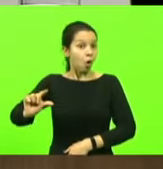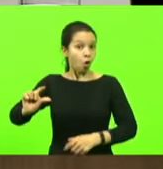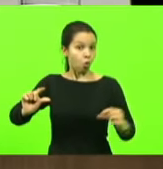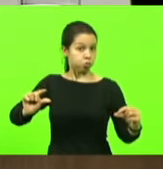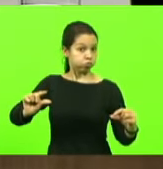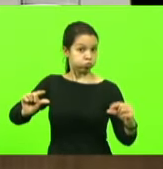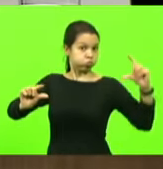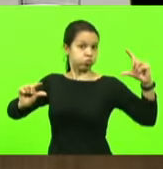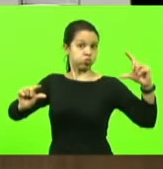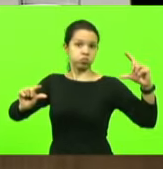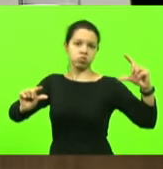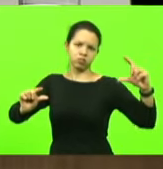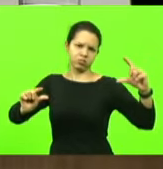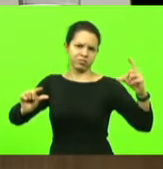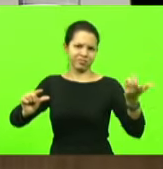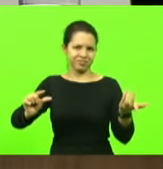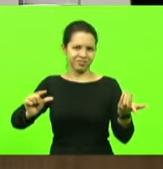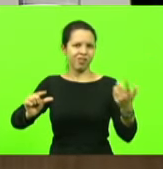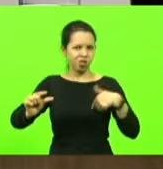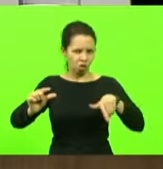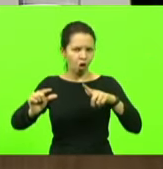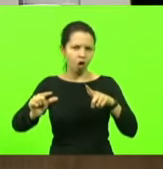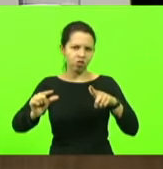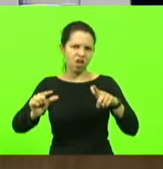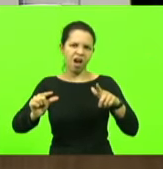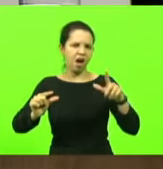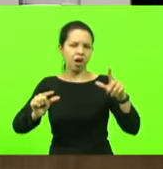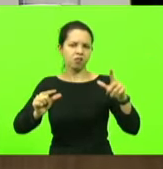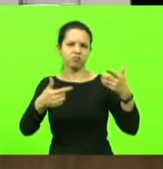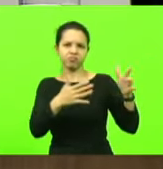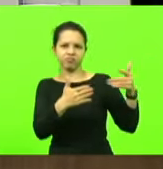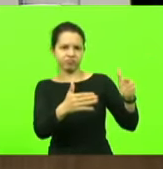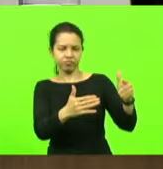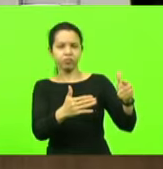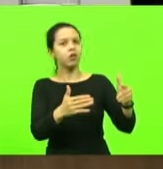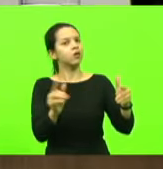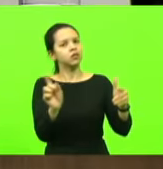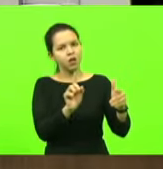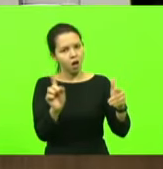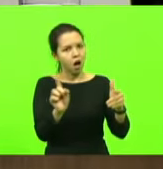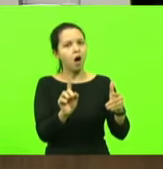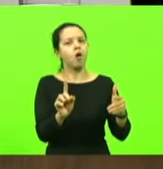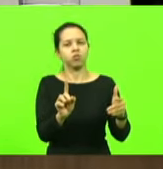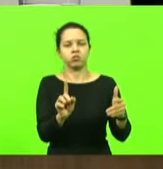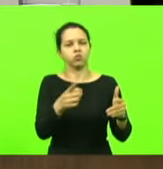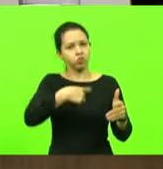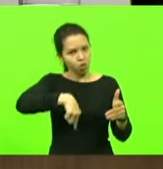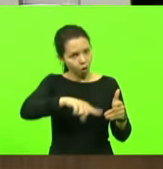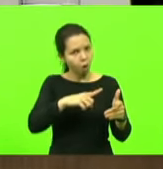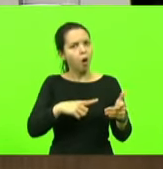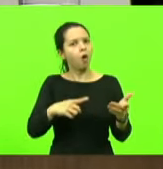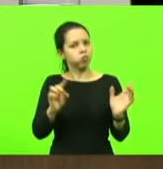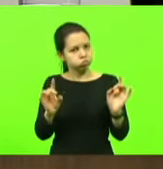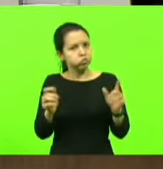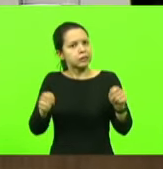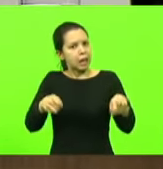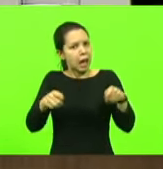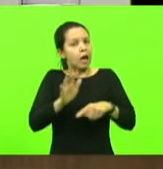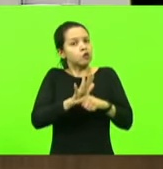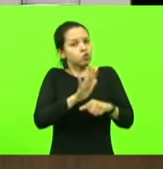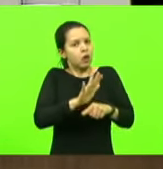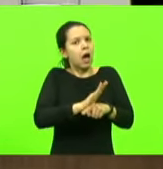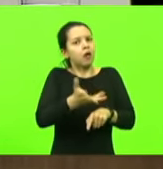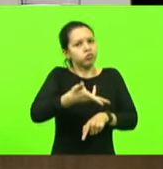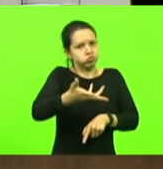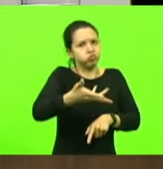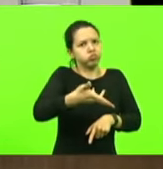nós devamos deixar de colocar, não é isso. A gente tem a oportunidade de ajudar na rápida conclusão